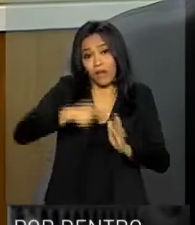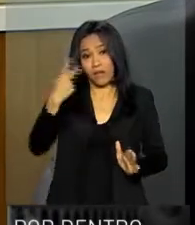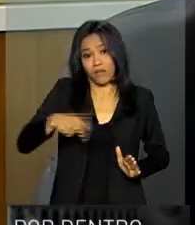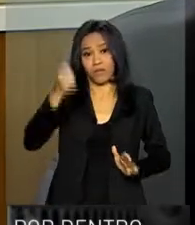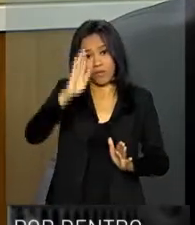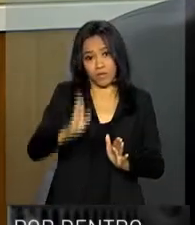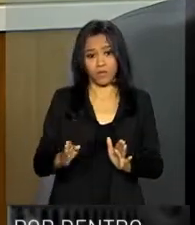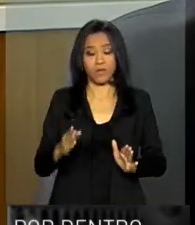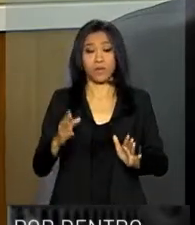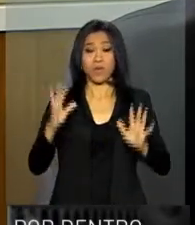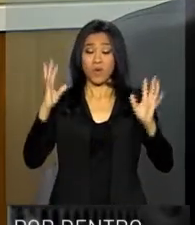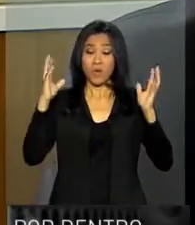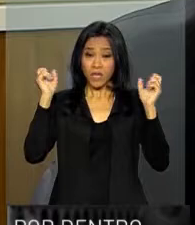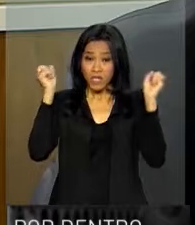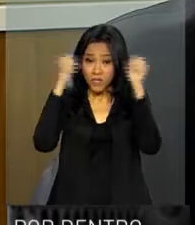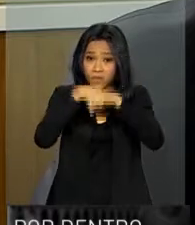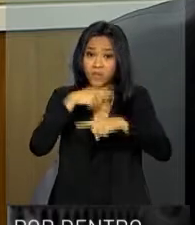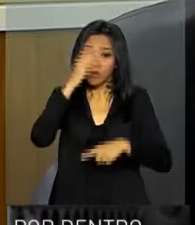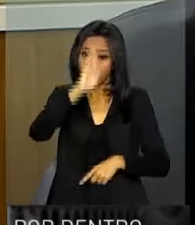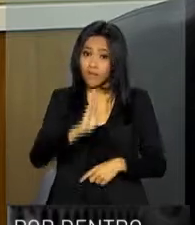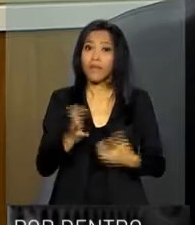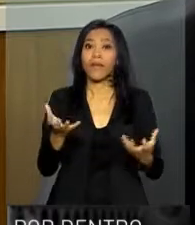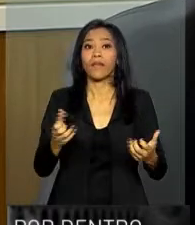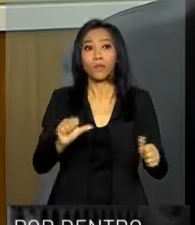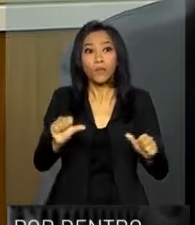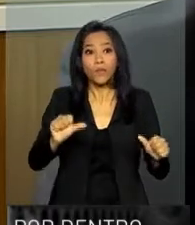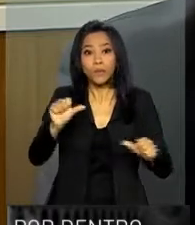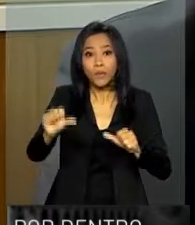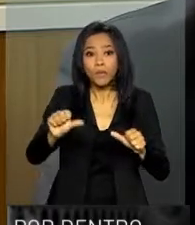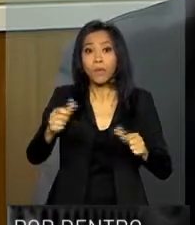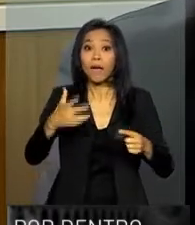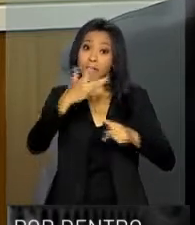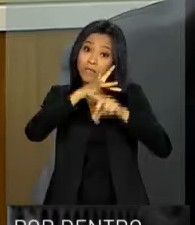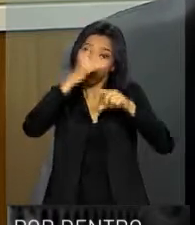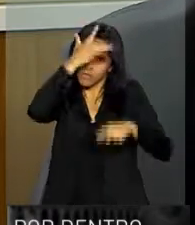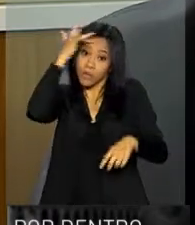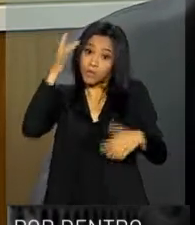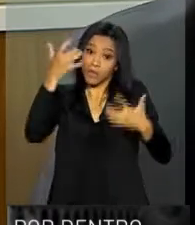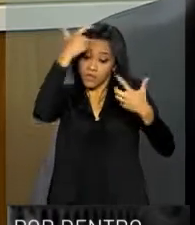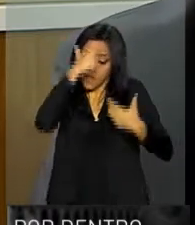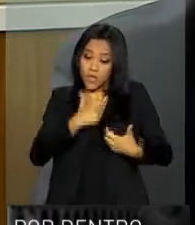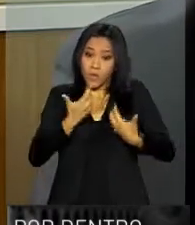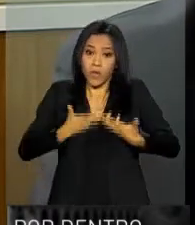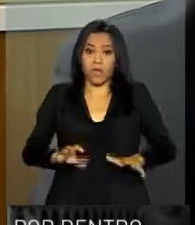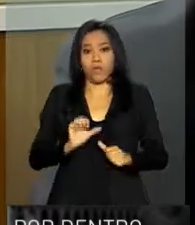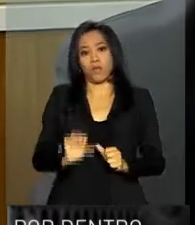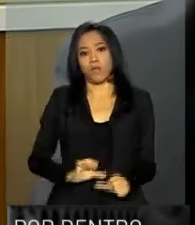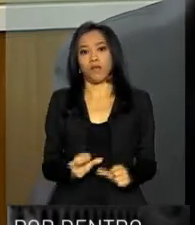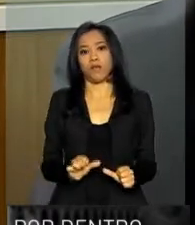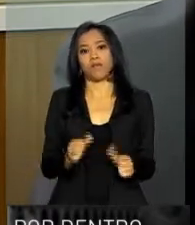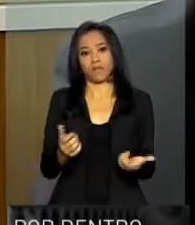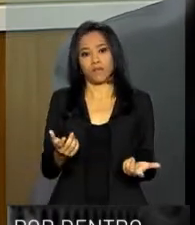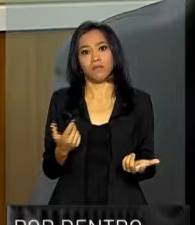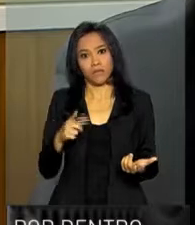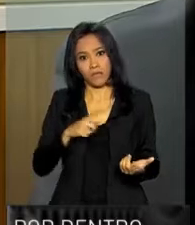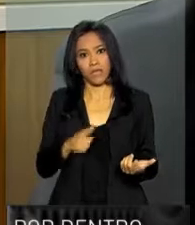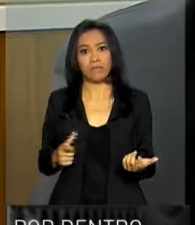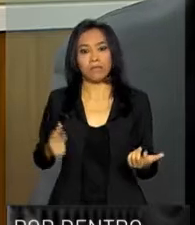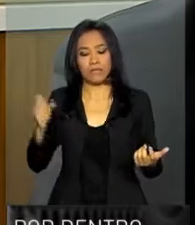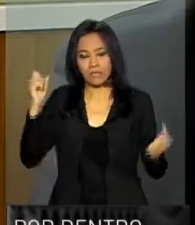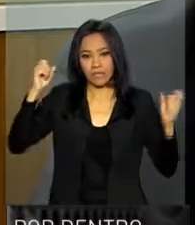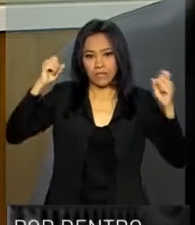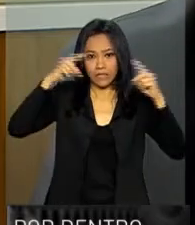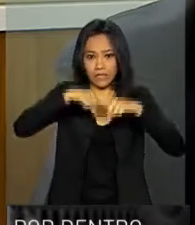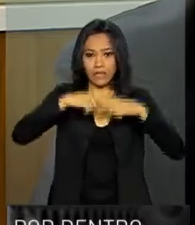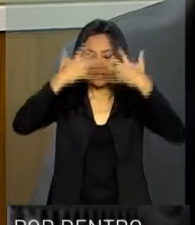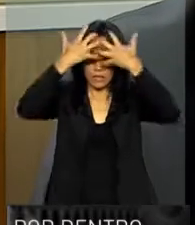no brasil é que as pessoas querem que o brasil mude mas muita gente não quer mudar né então há muita resistência à mudança veja que aqui ou ela tem